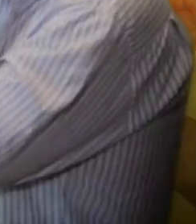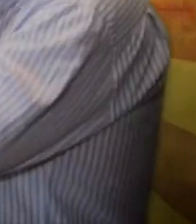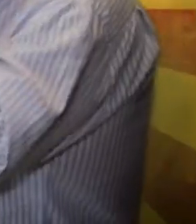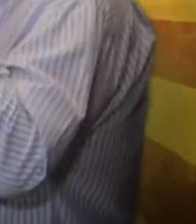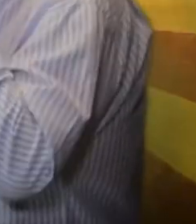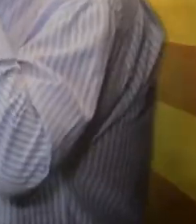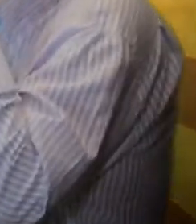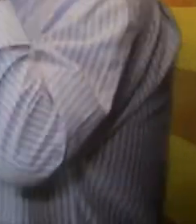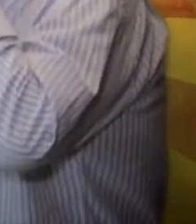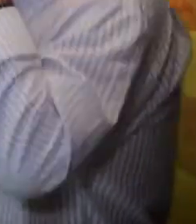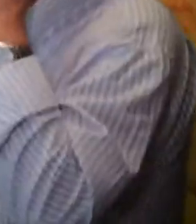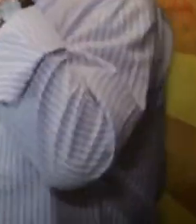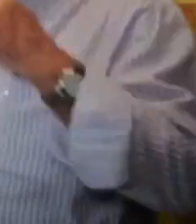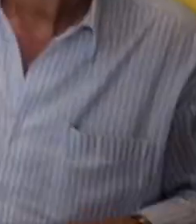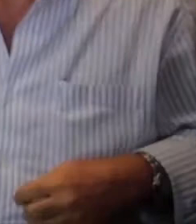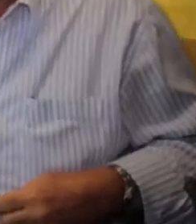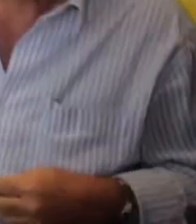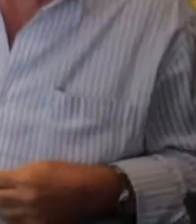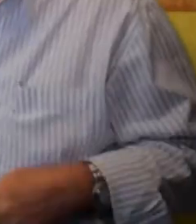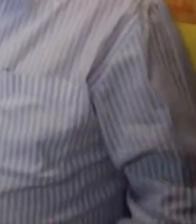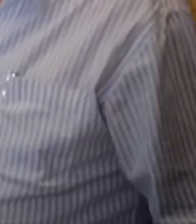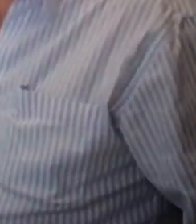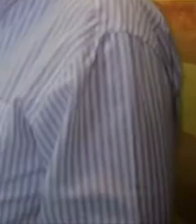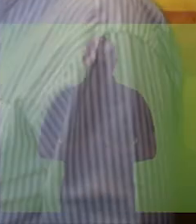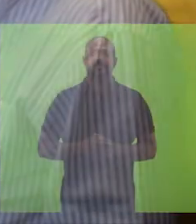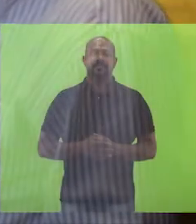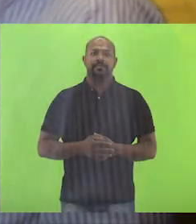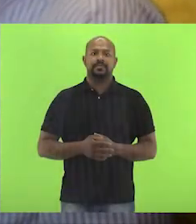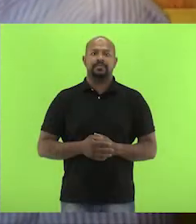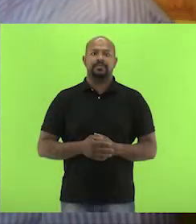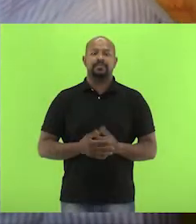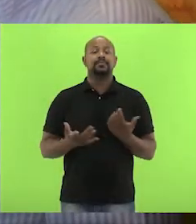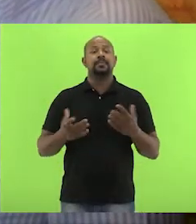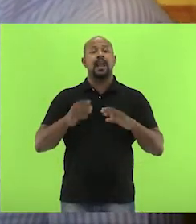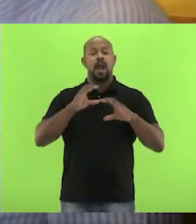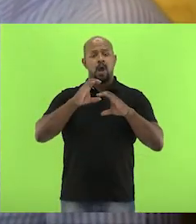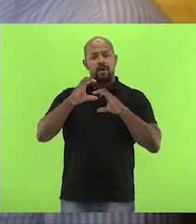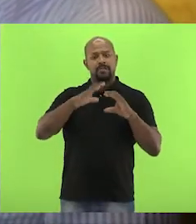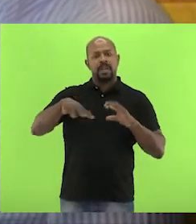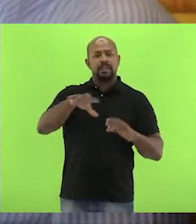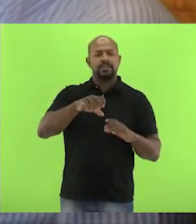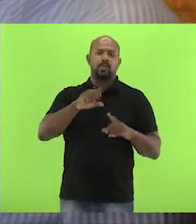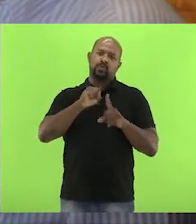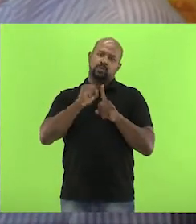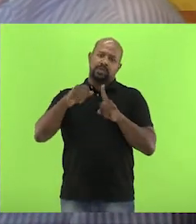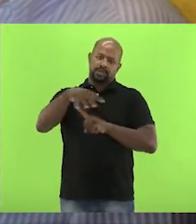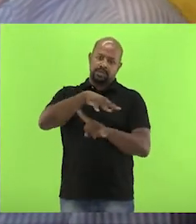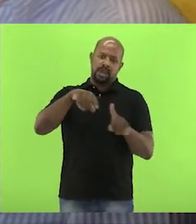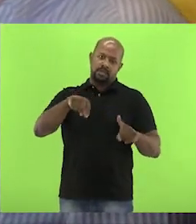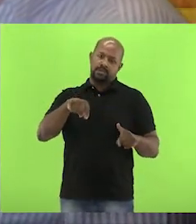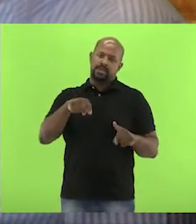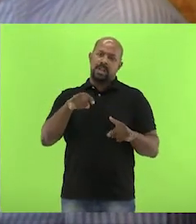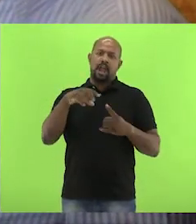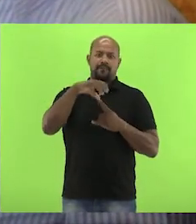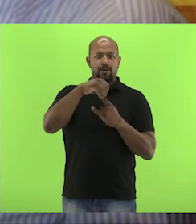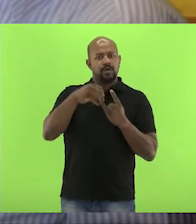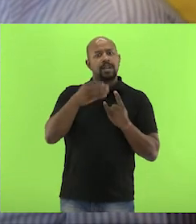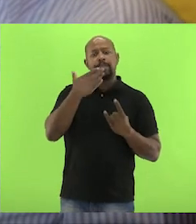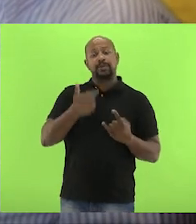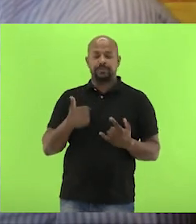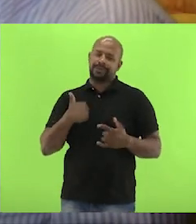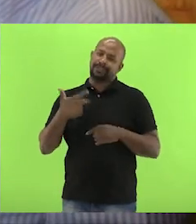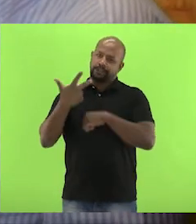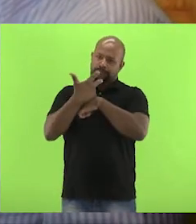Um deles dá uma dançadinha e os outros acompanham. Um deles fala: a comunicação social da Fiocruz fez um pedido para a gente gravar,